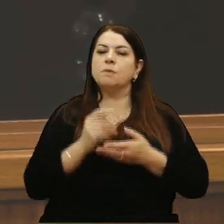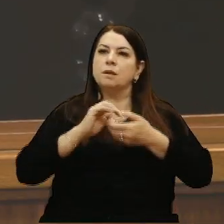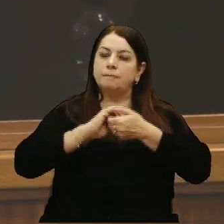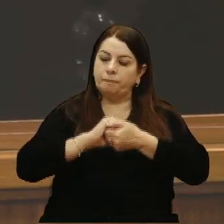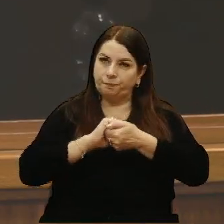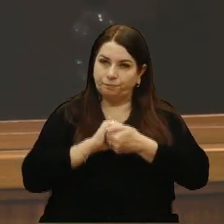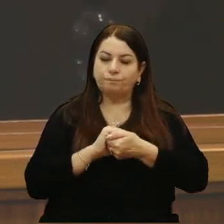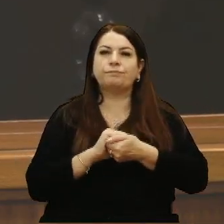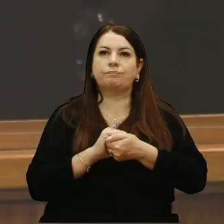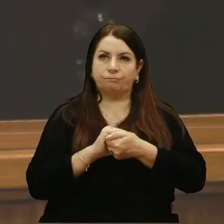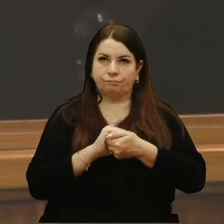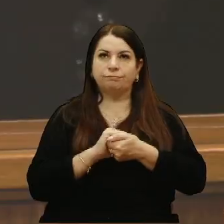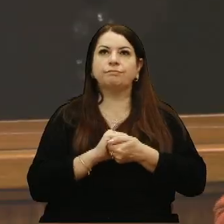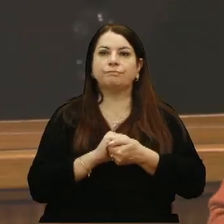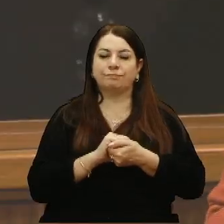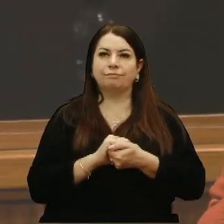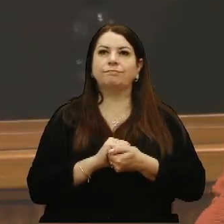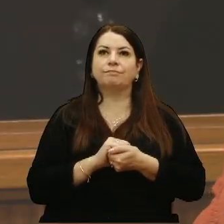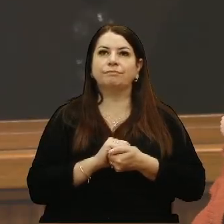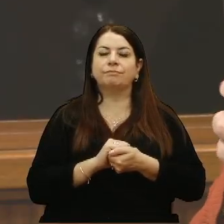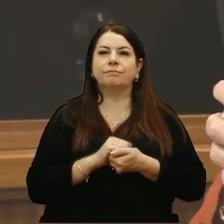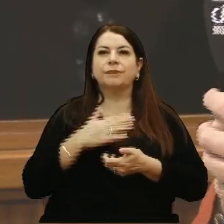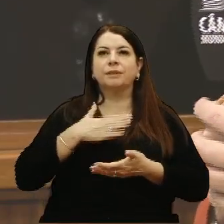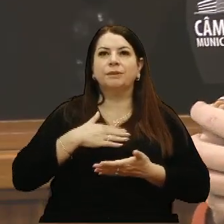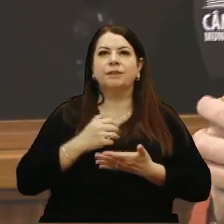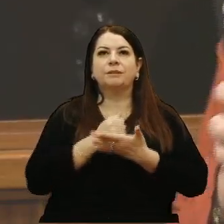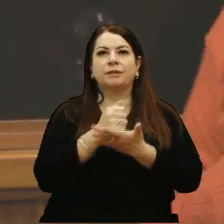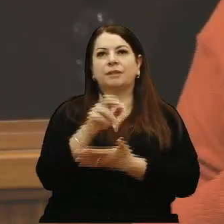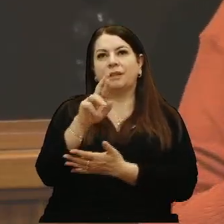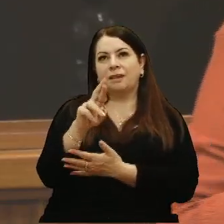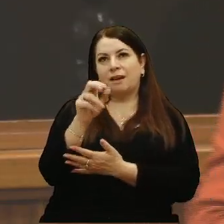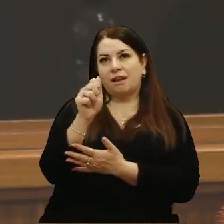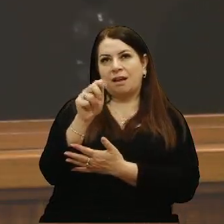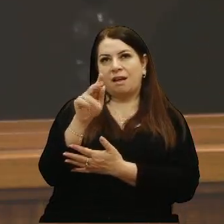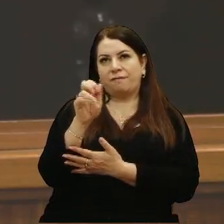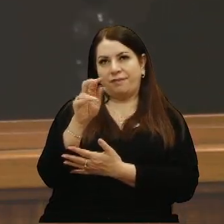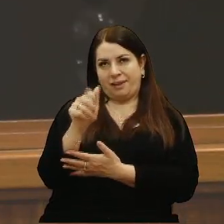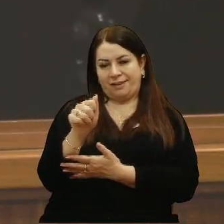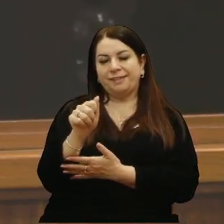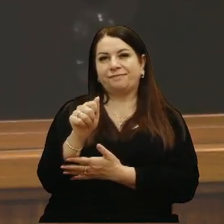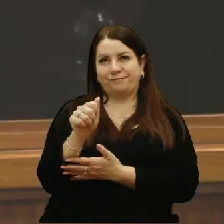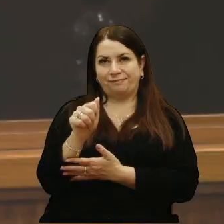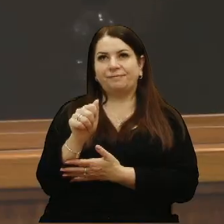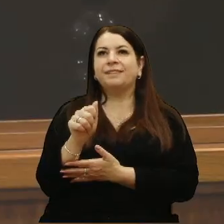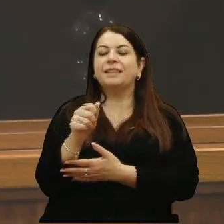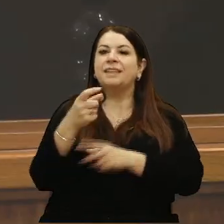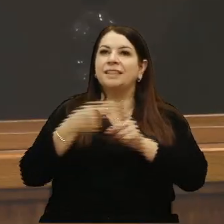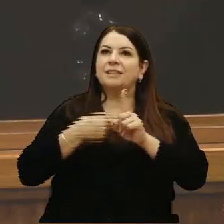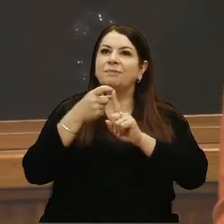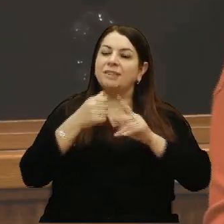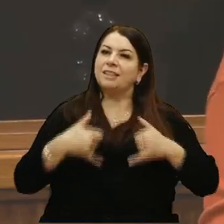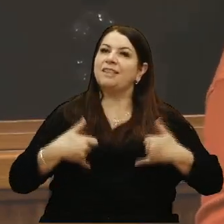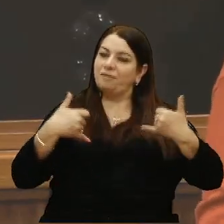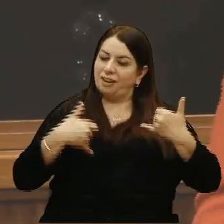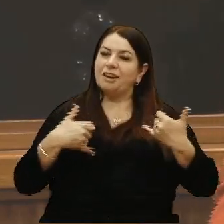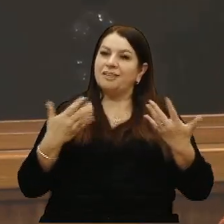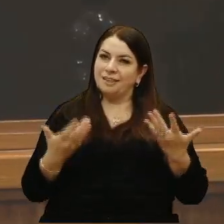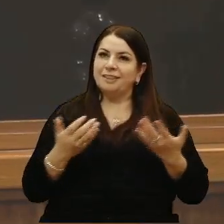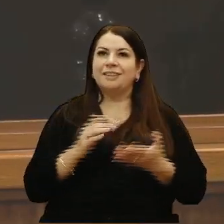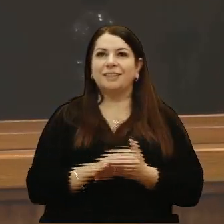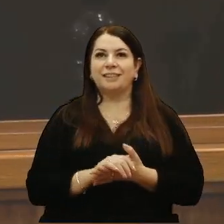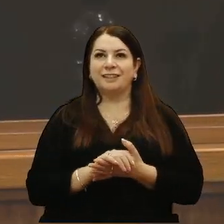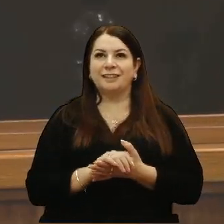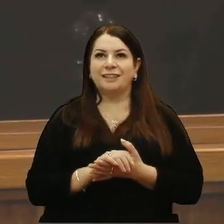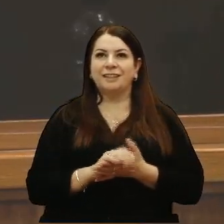saudação, né, à minha assessora, a Rafaela. Esse mês é um mês de aniversário aí